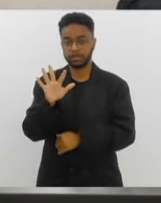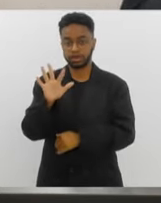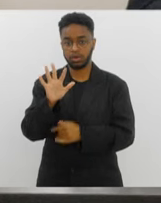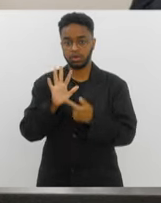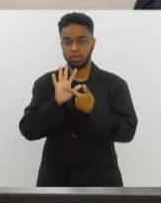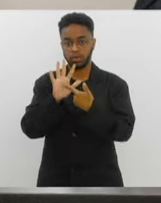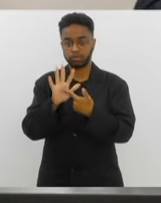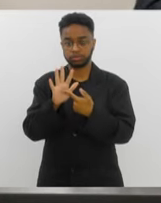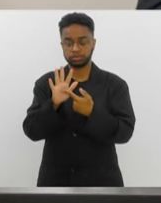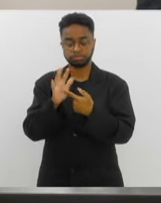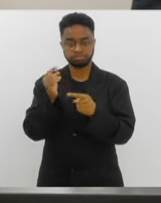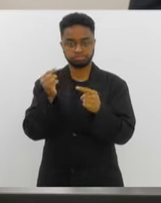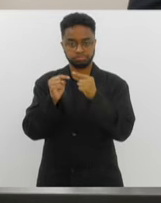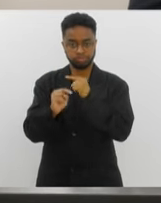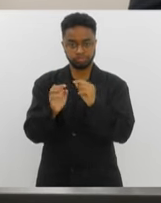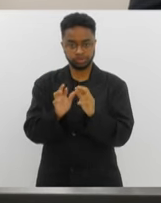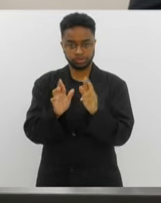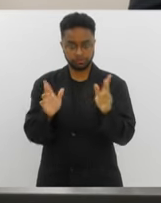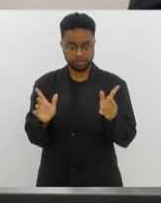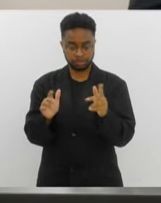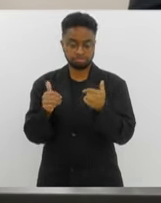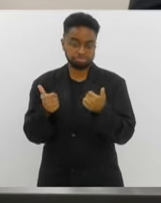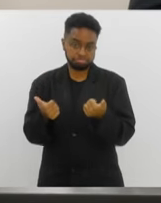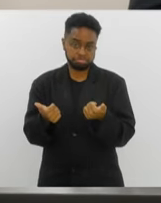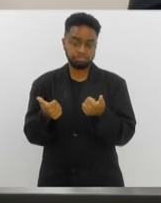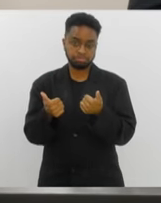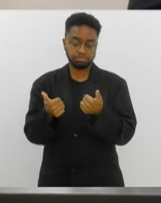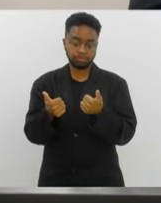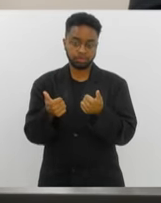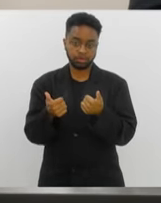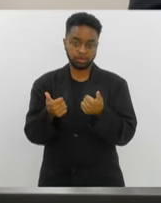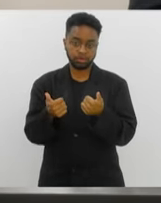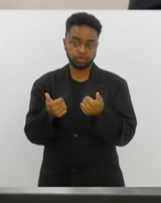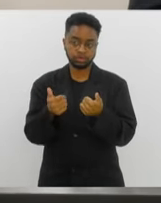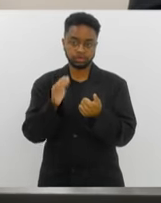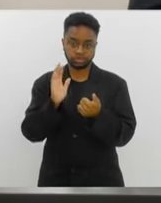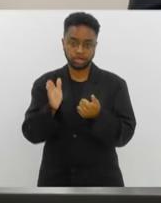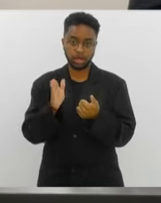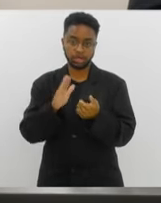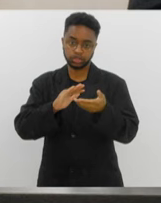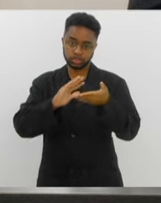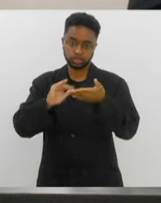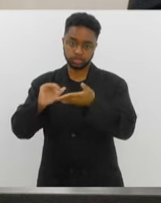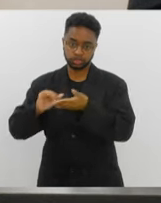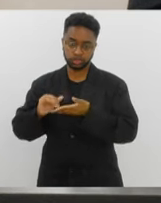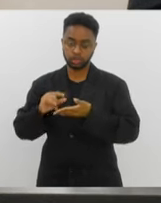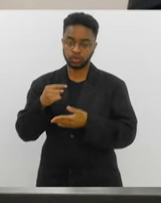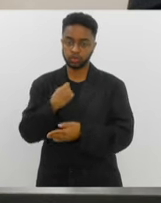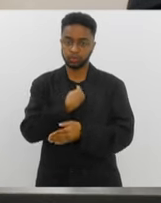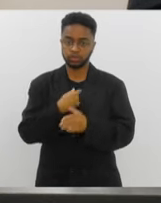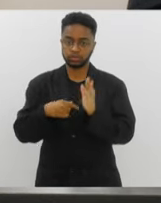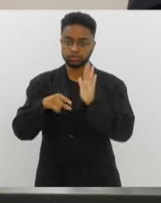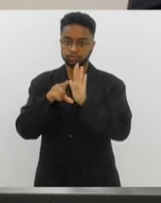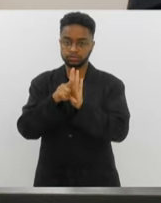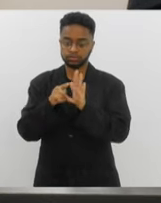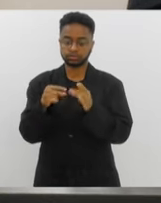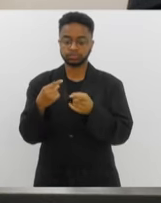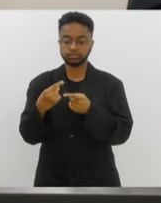forma diferente, ela tacitamente já derruba a nossa lei, que